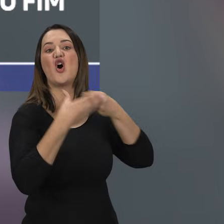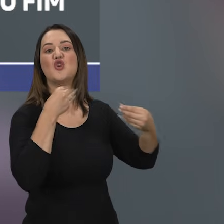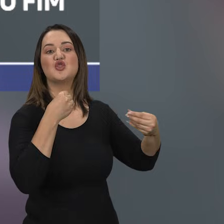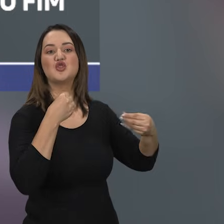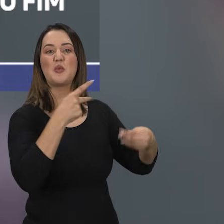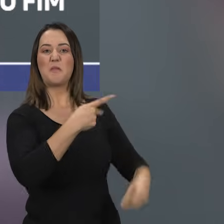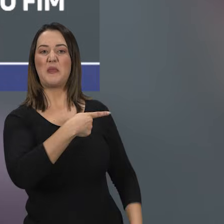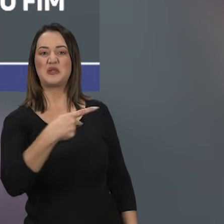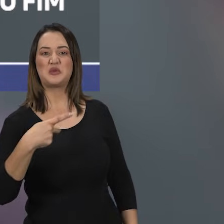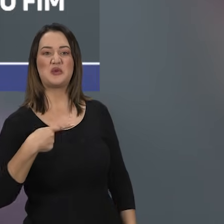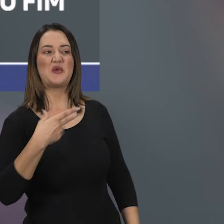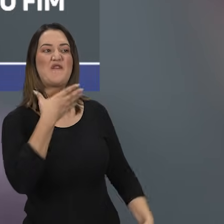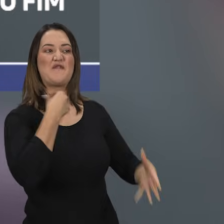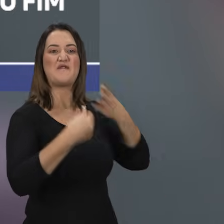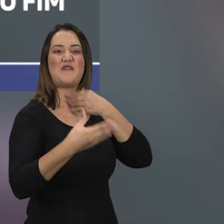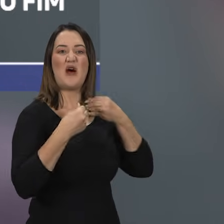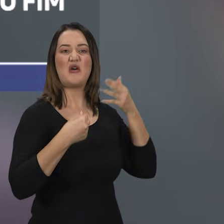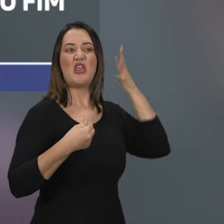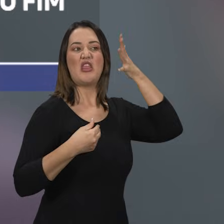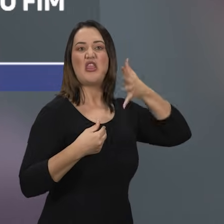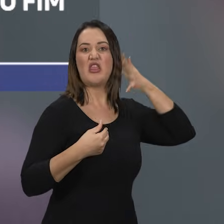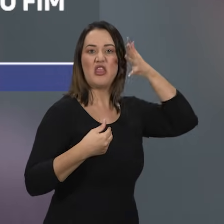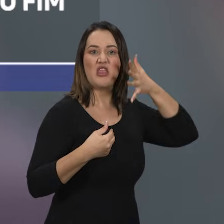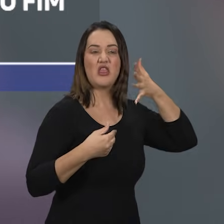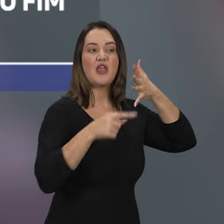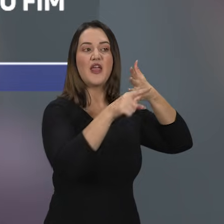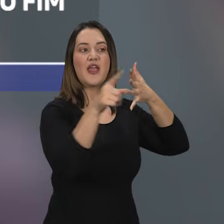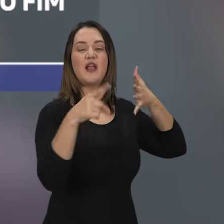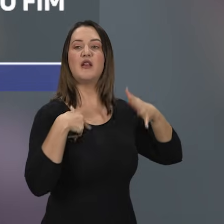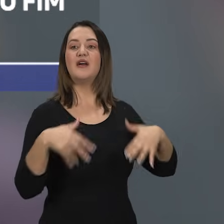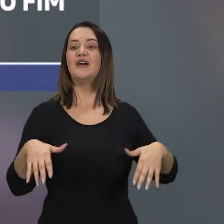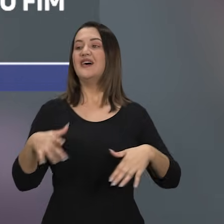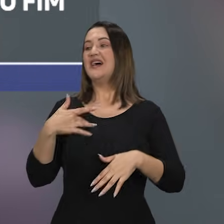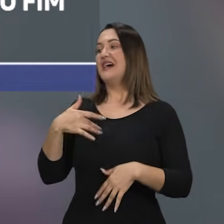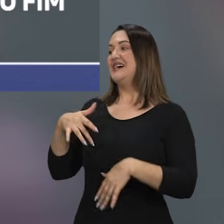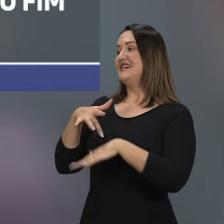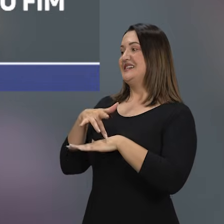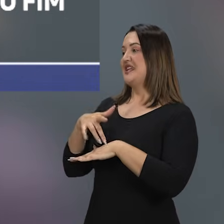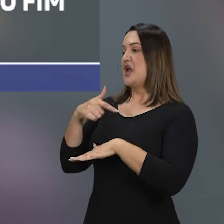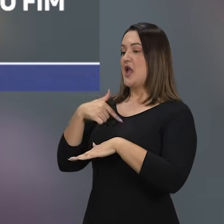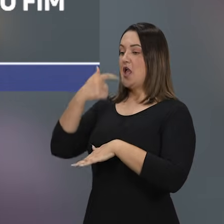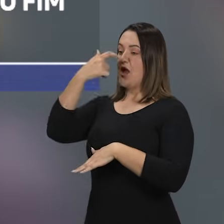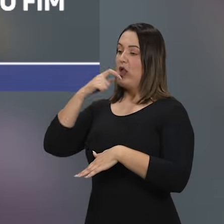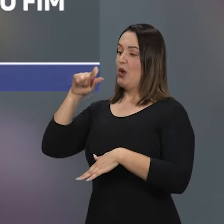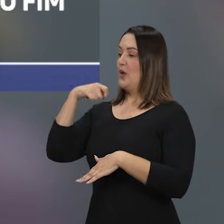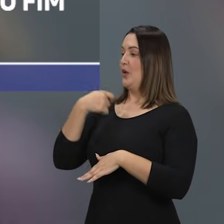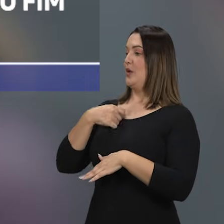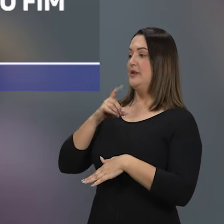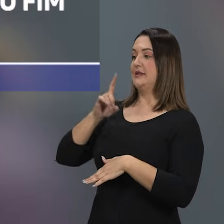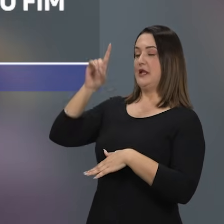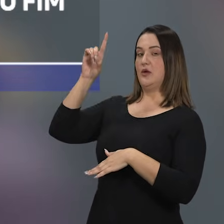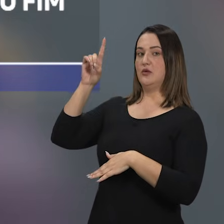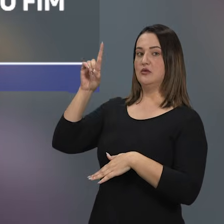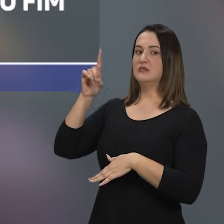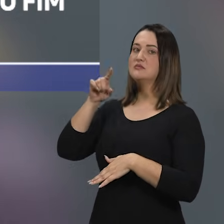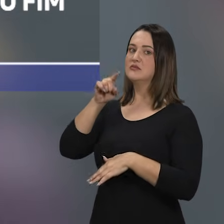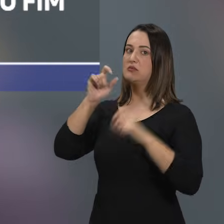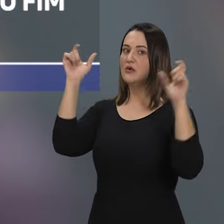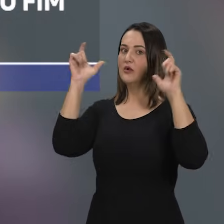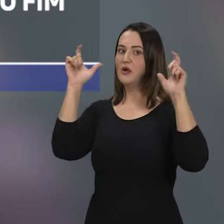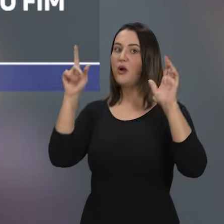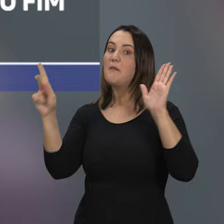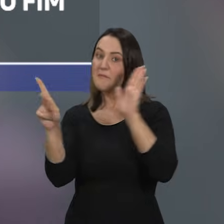apóstolos, obreiros fraudulentos, transformando-se em apóstolos de Cristo. E não é de admirar, porque o